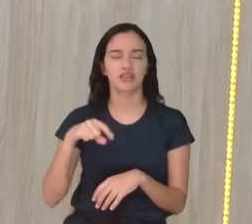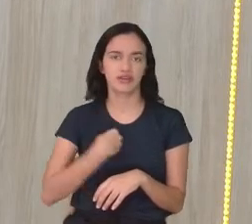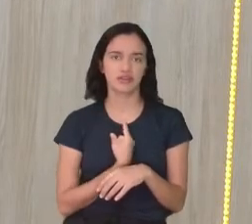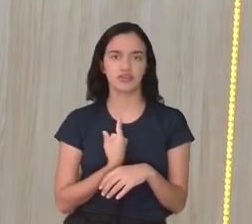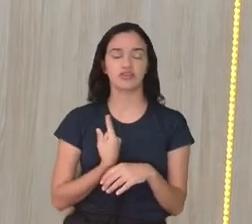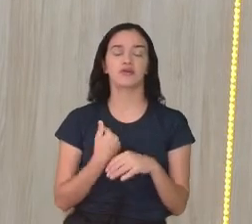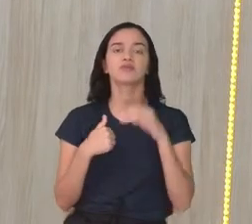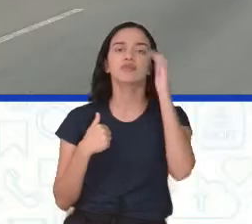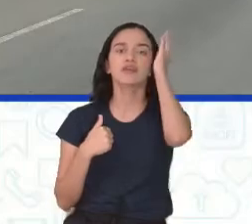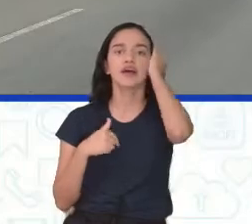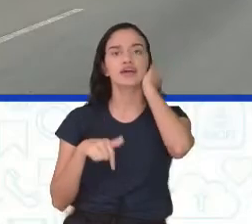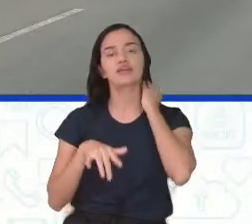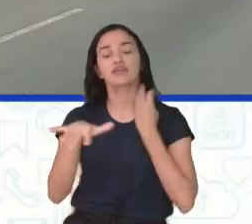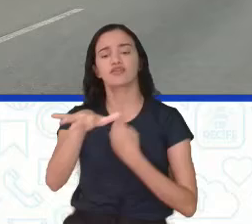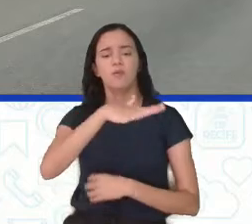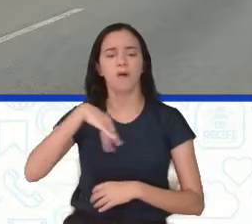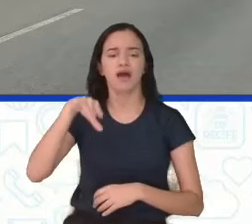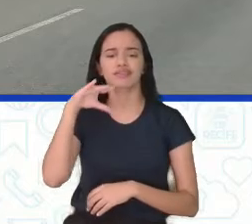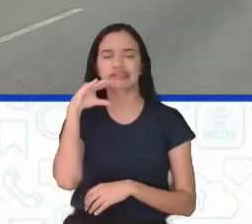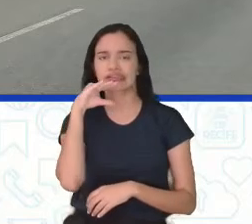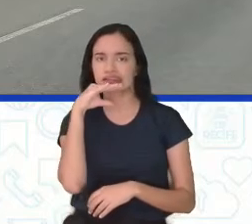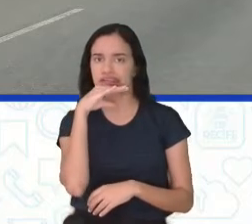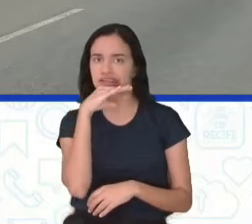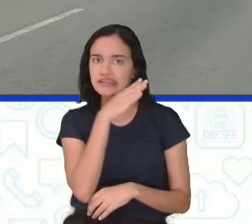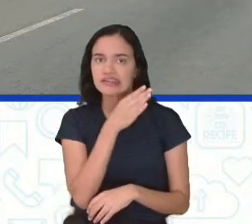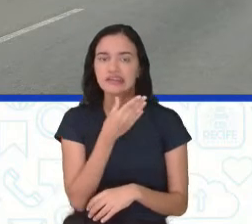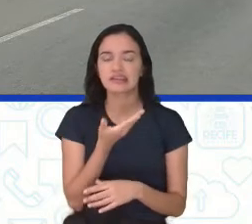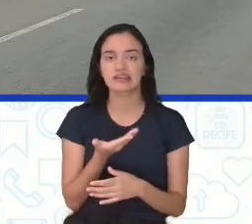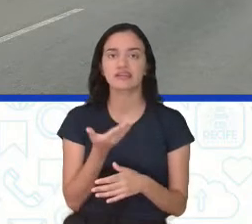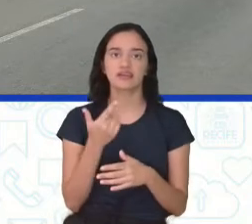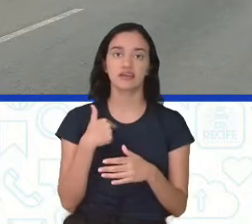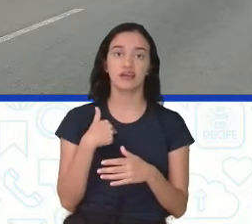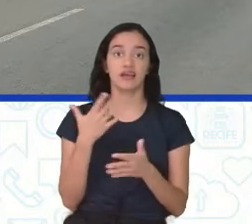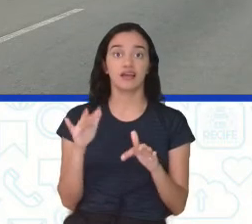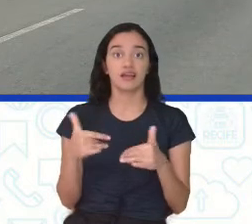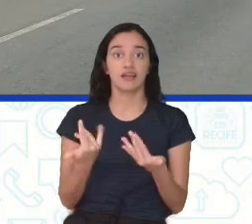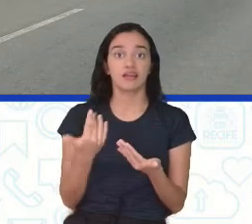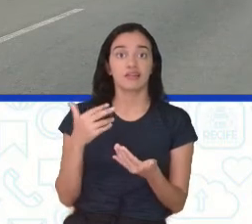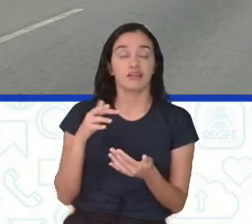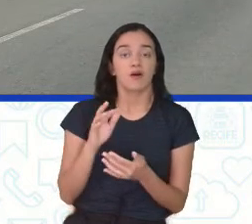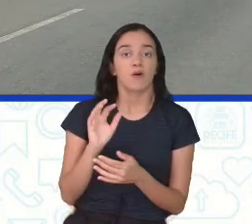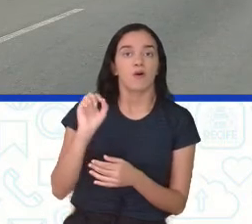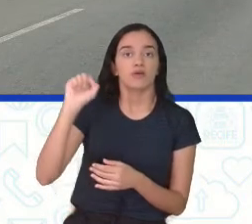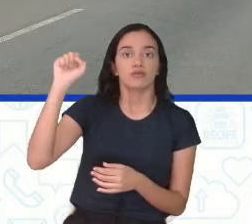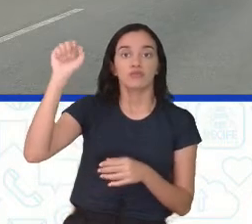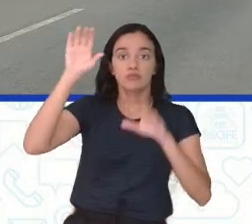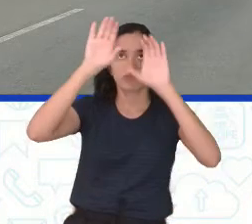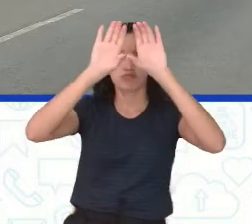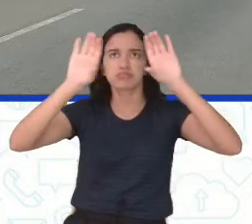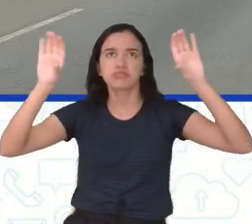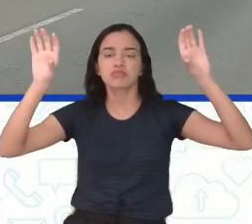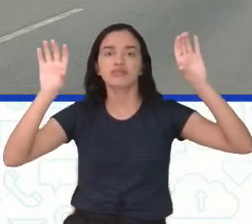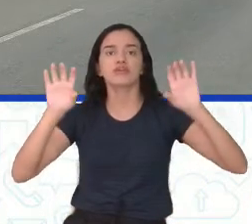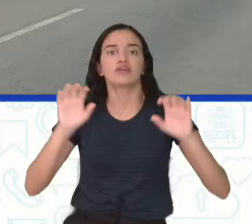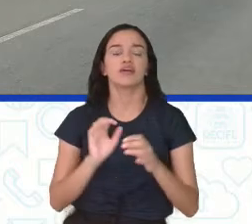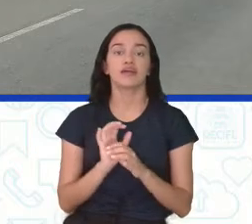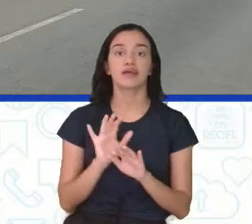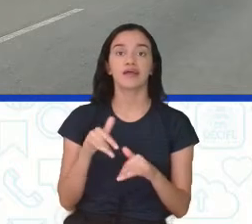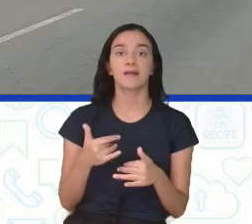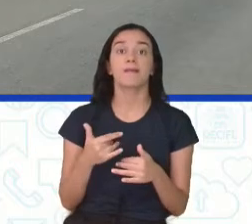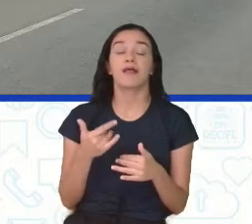senhor citou, numa área quente, né? Maior incidência da radiação solar, climas tropicais,